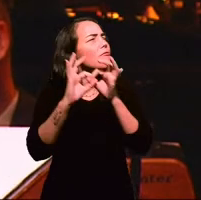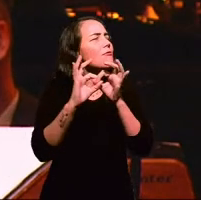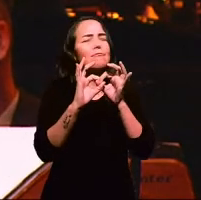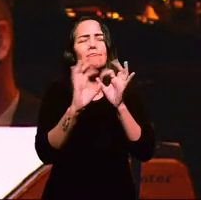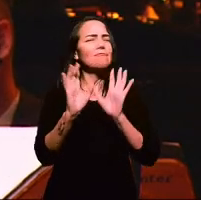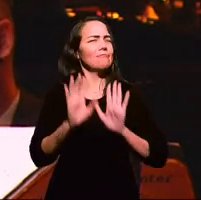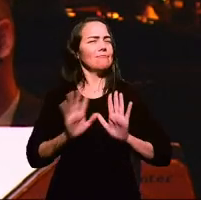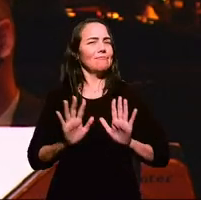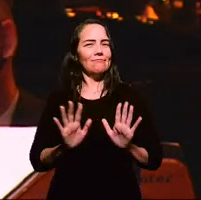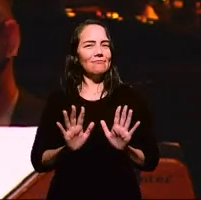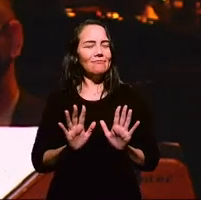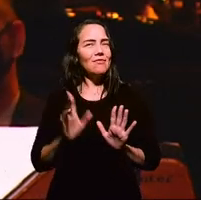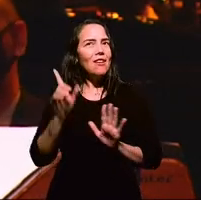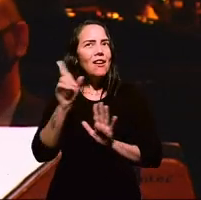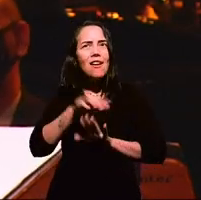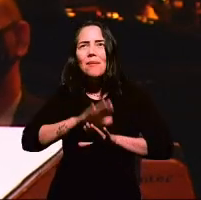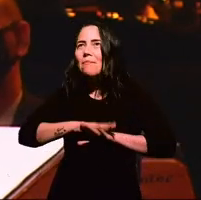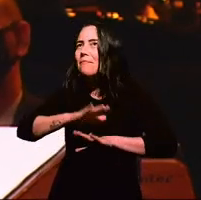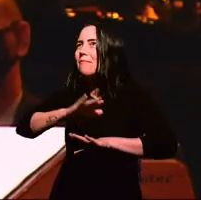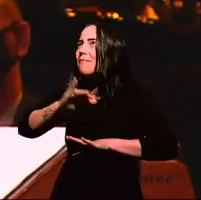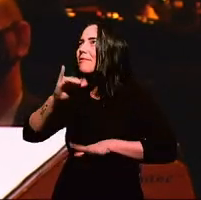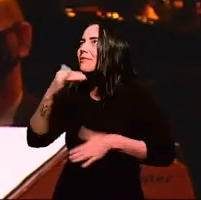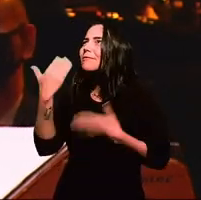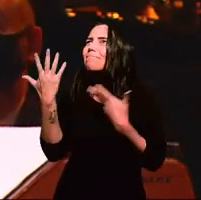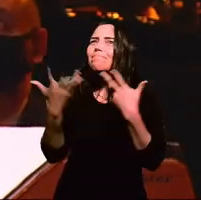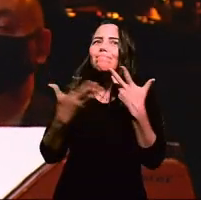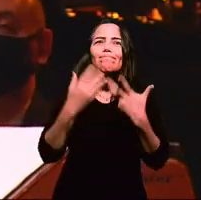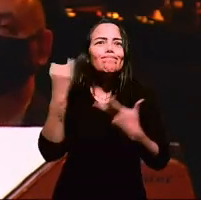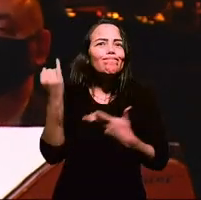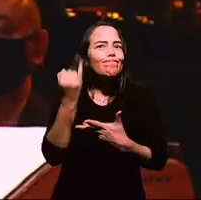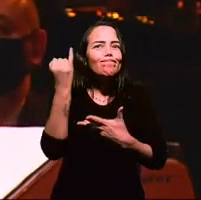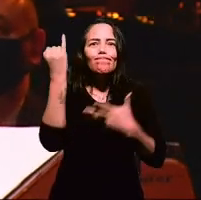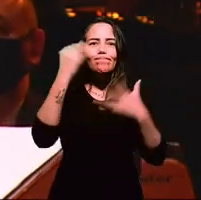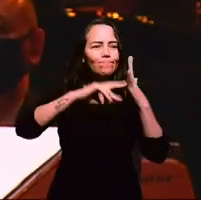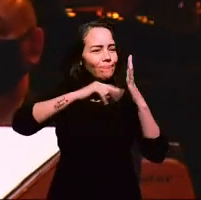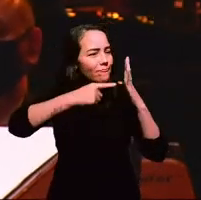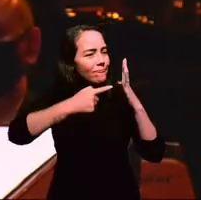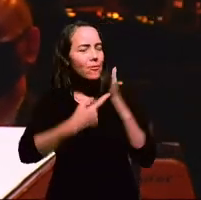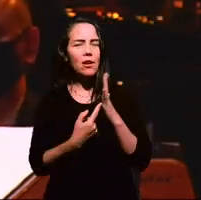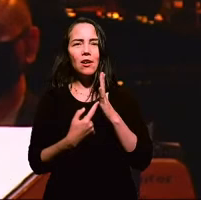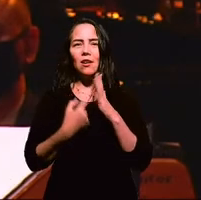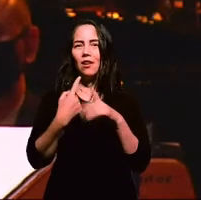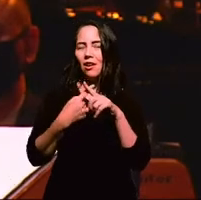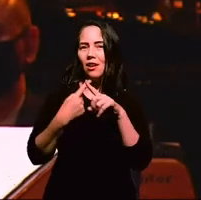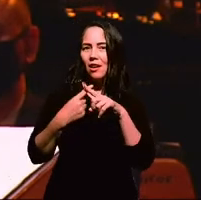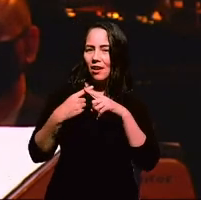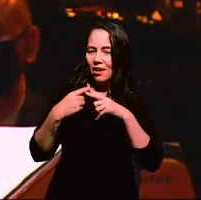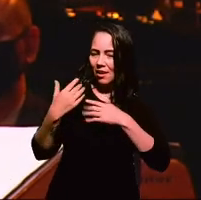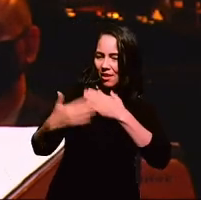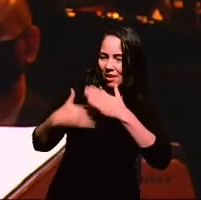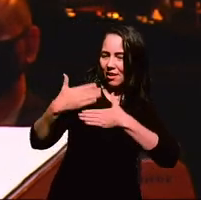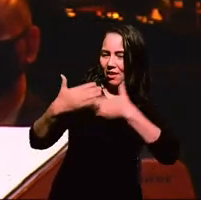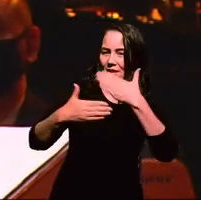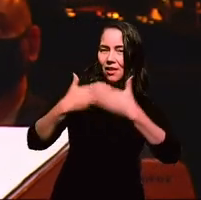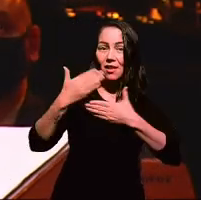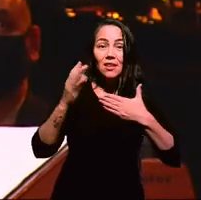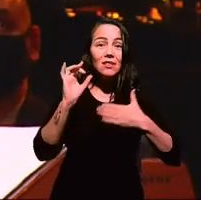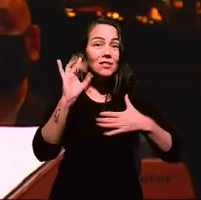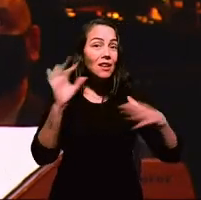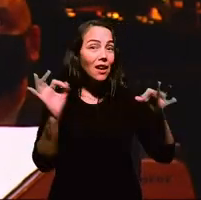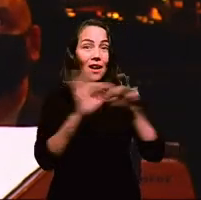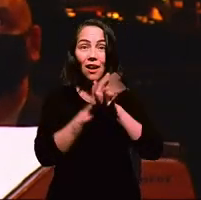não. É uma construção que só termina